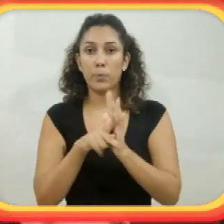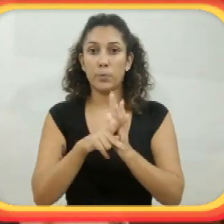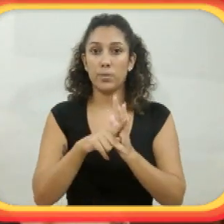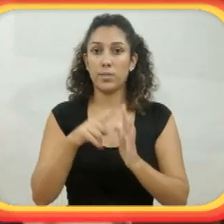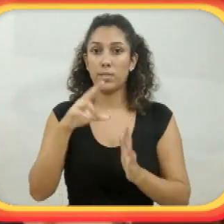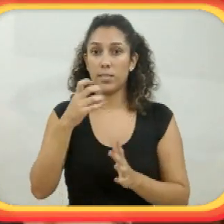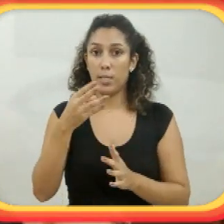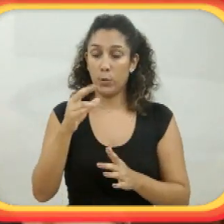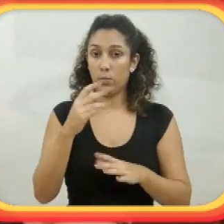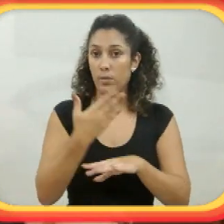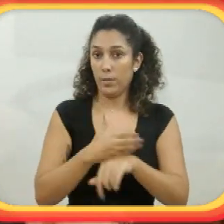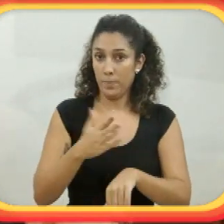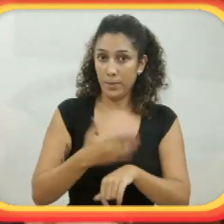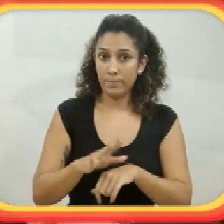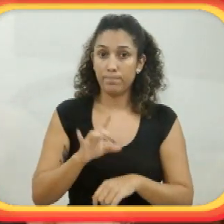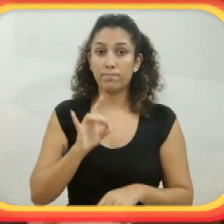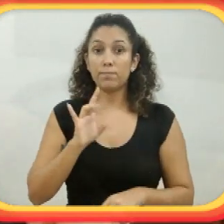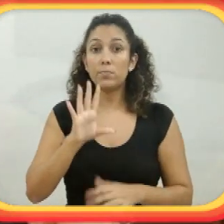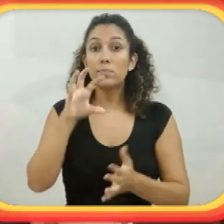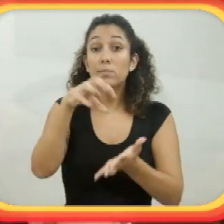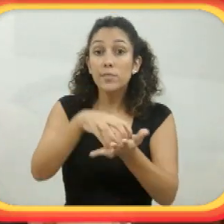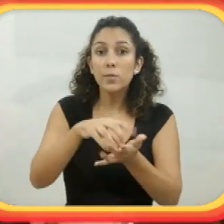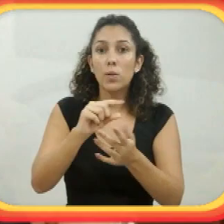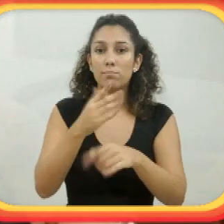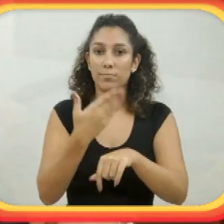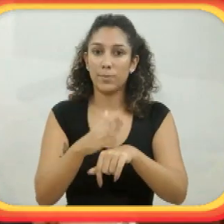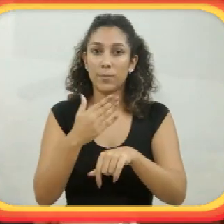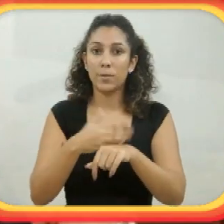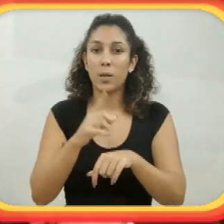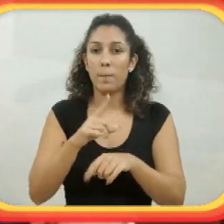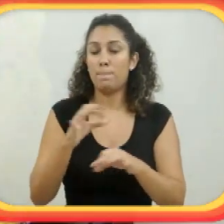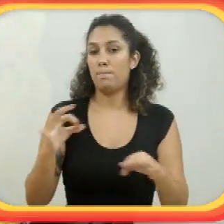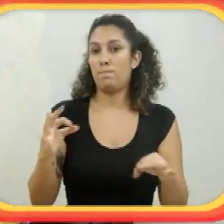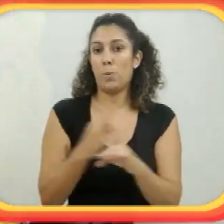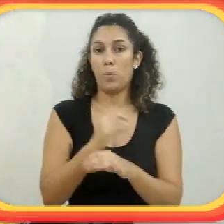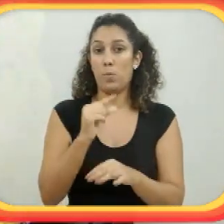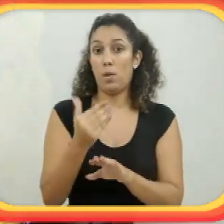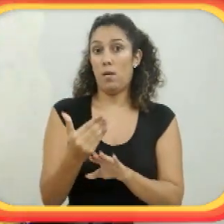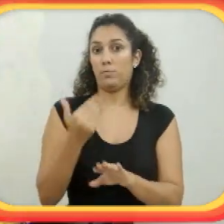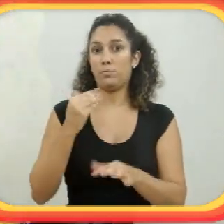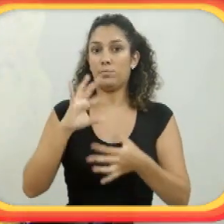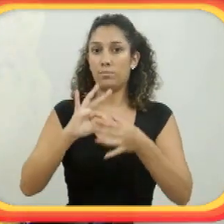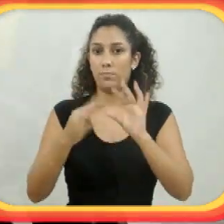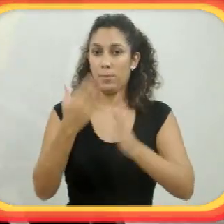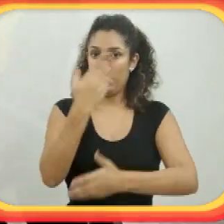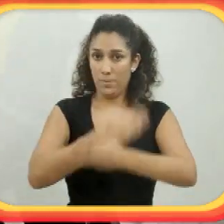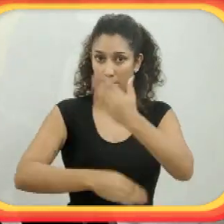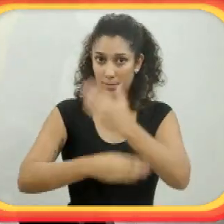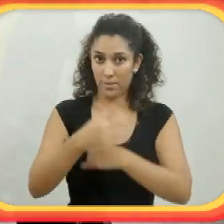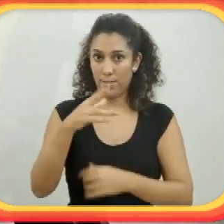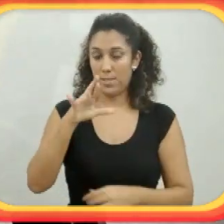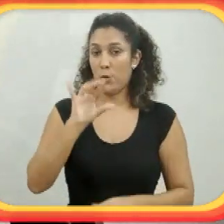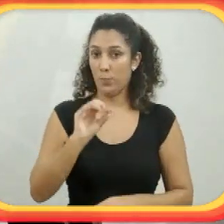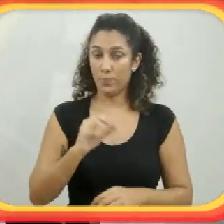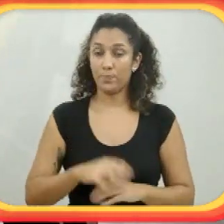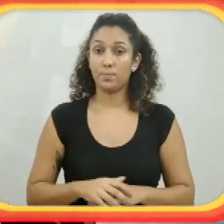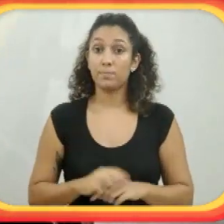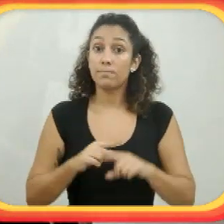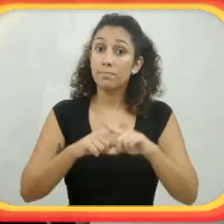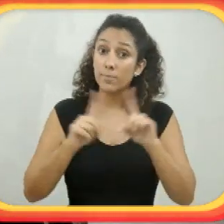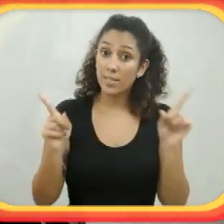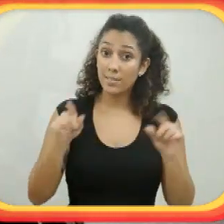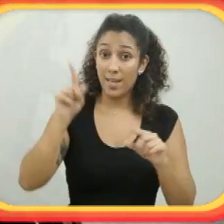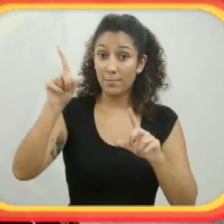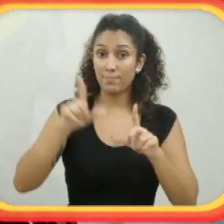a grande mudança talvez tenha sido o próprio centro de treinamento. Apesar do centro de treinamento ter